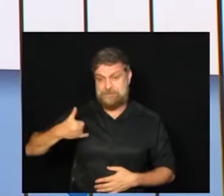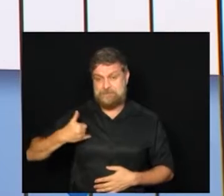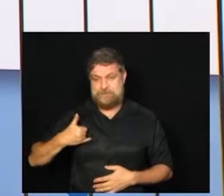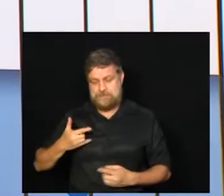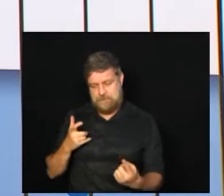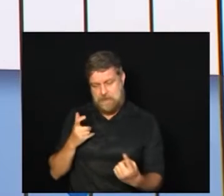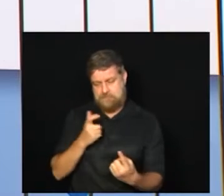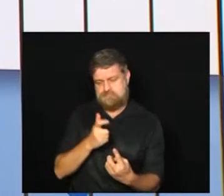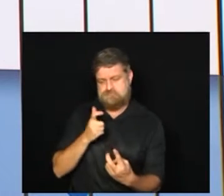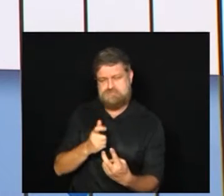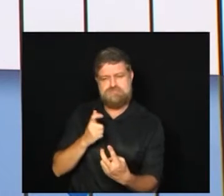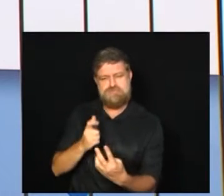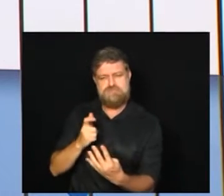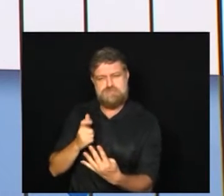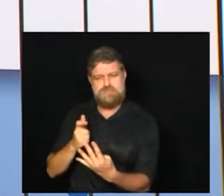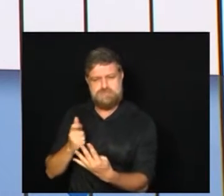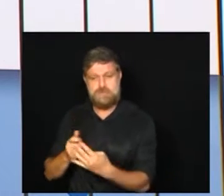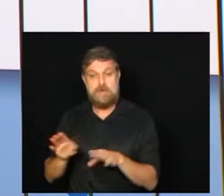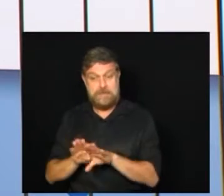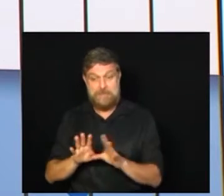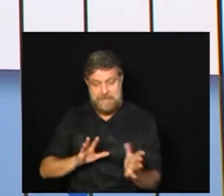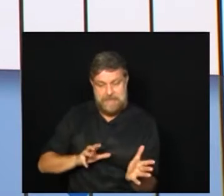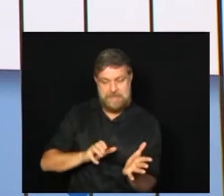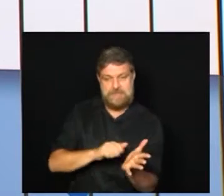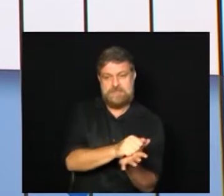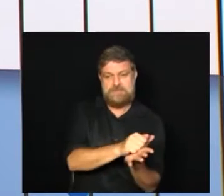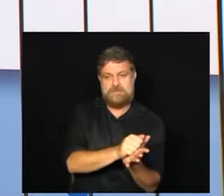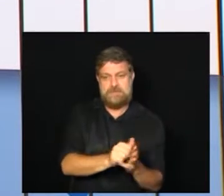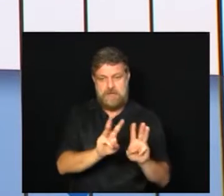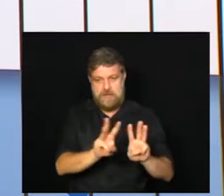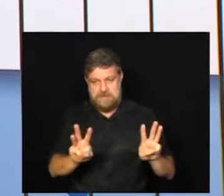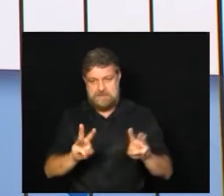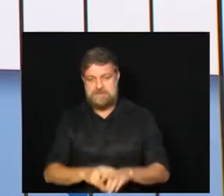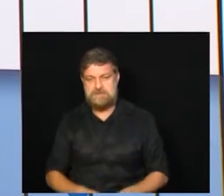14 também para o agendamento no site